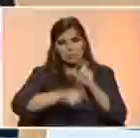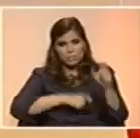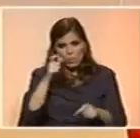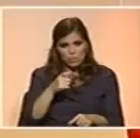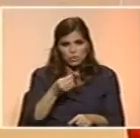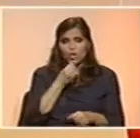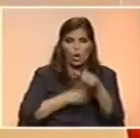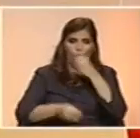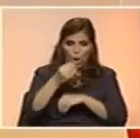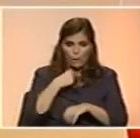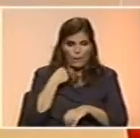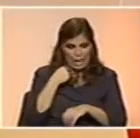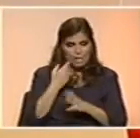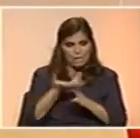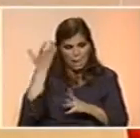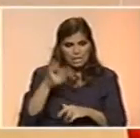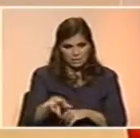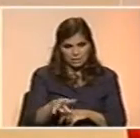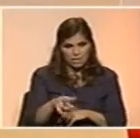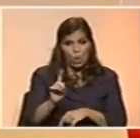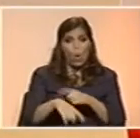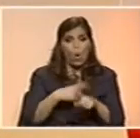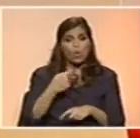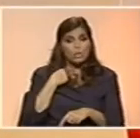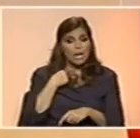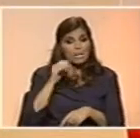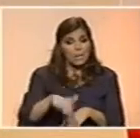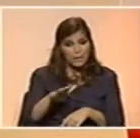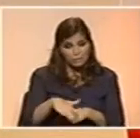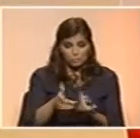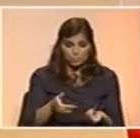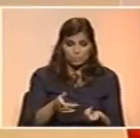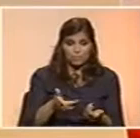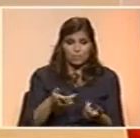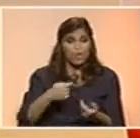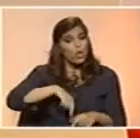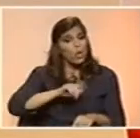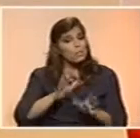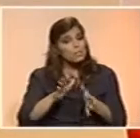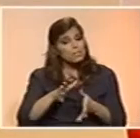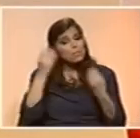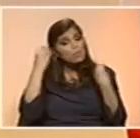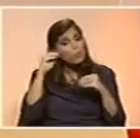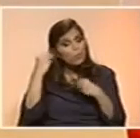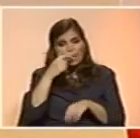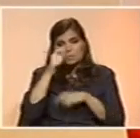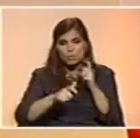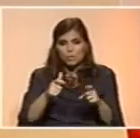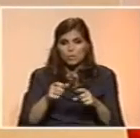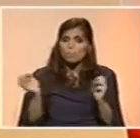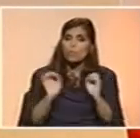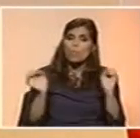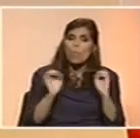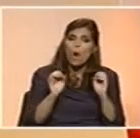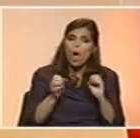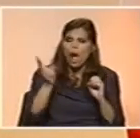mais, consomem carne a mais. E há outros que se calhar têm carne a menos. O que nós temos é que educar as pessoas para que não tenham excesso na